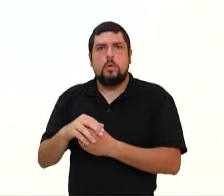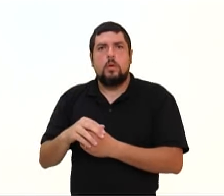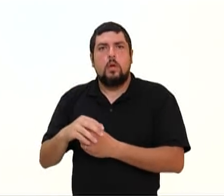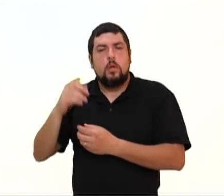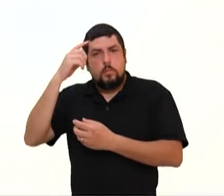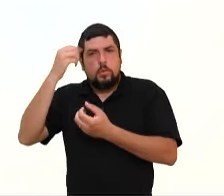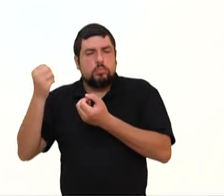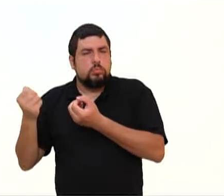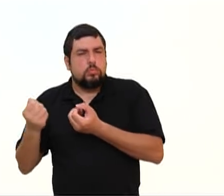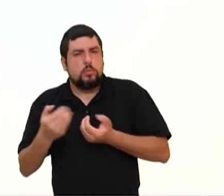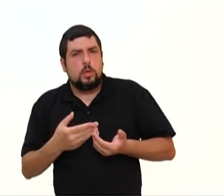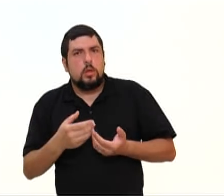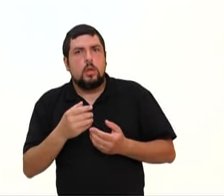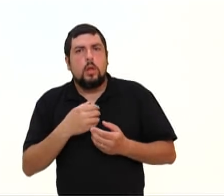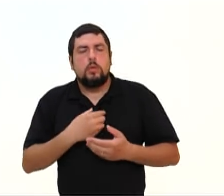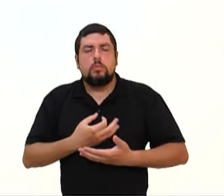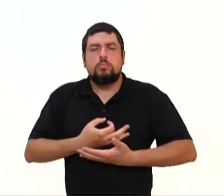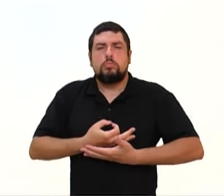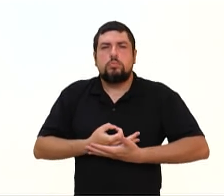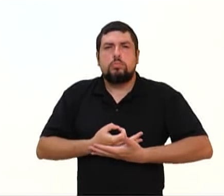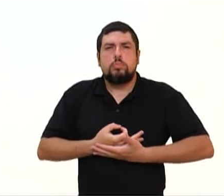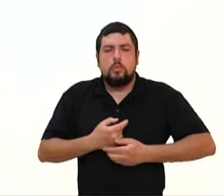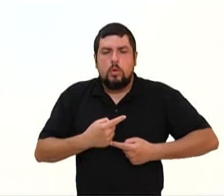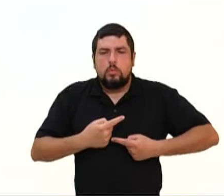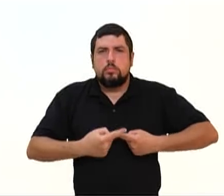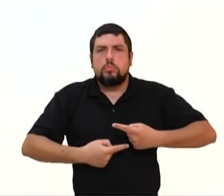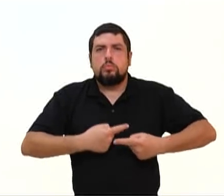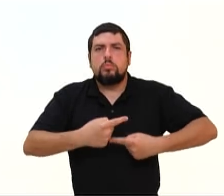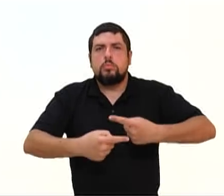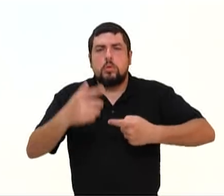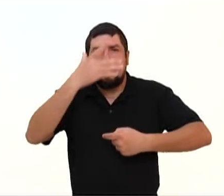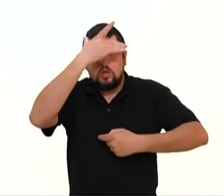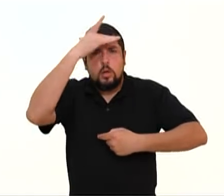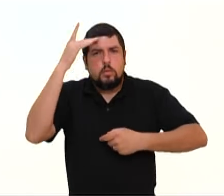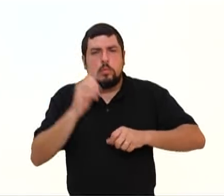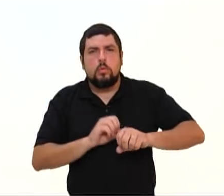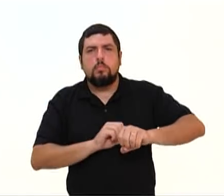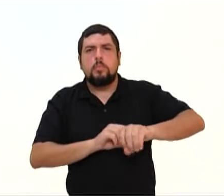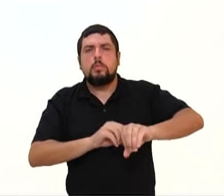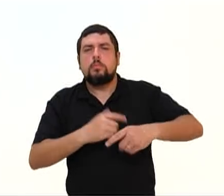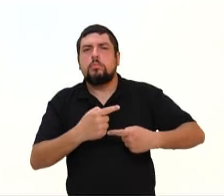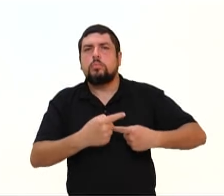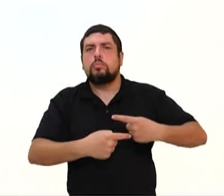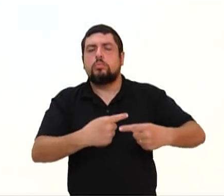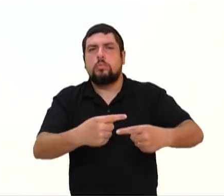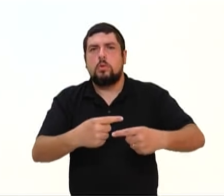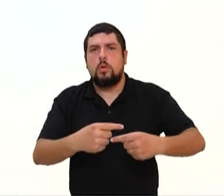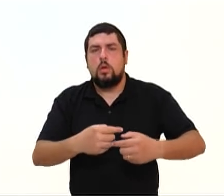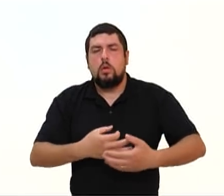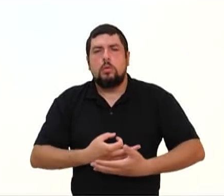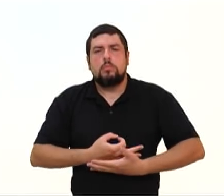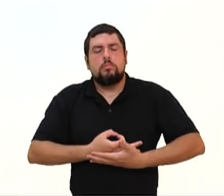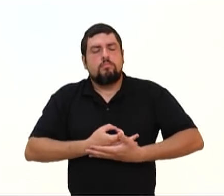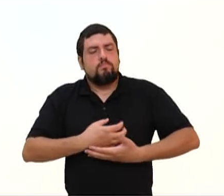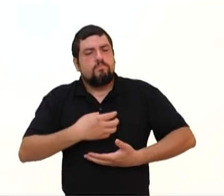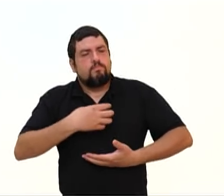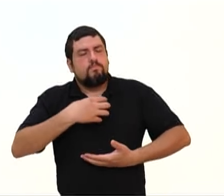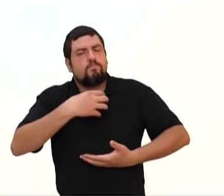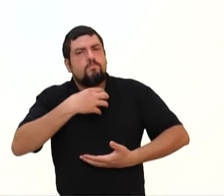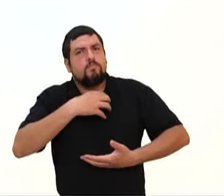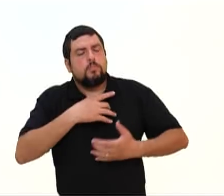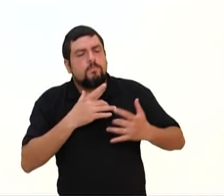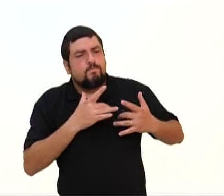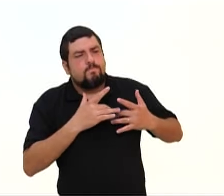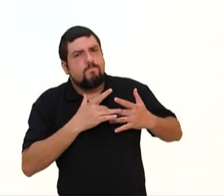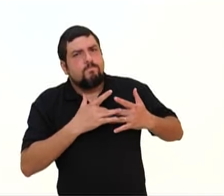seus ensinamentos para outras pessoas. E mais uma vez, Buda sentiu compaixão pelos humanos e por todos os